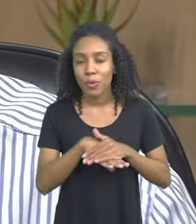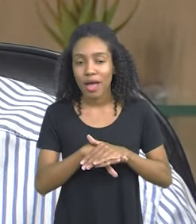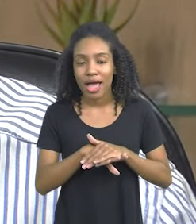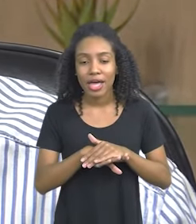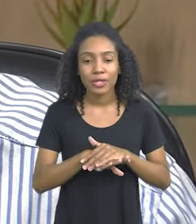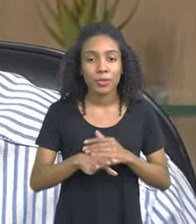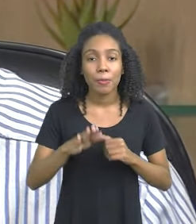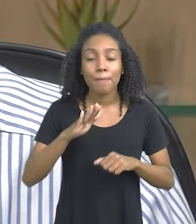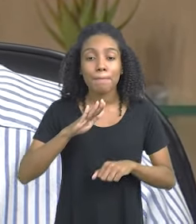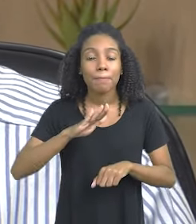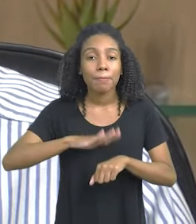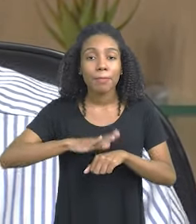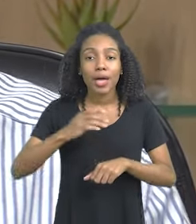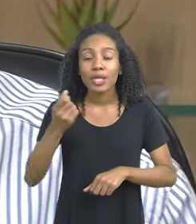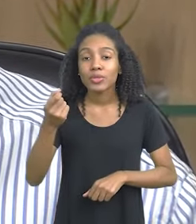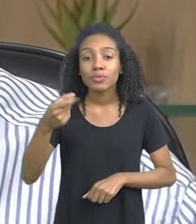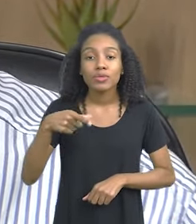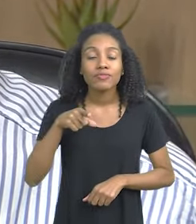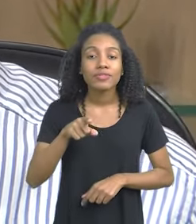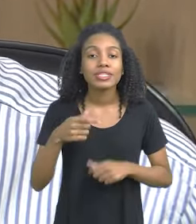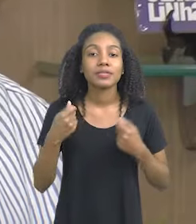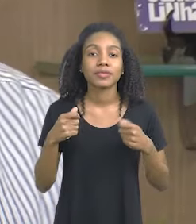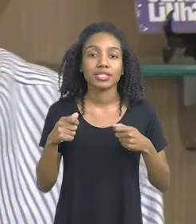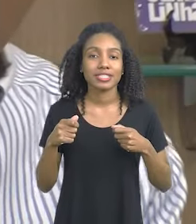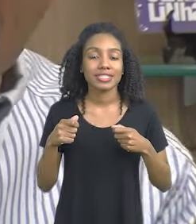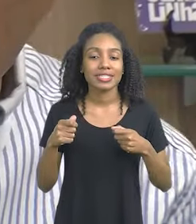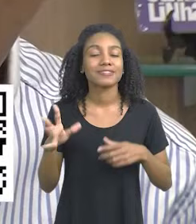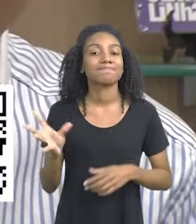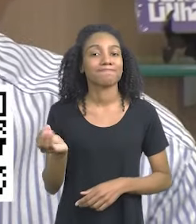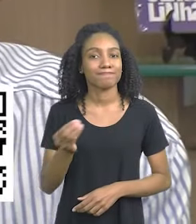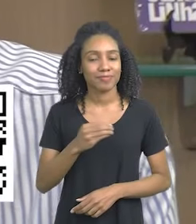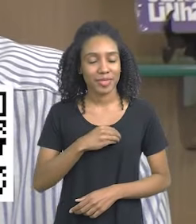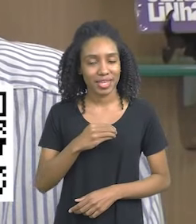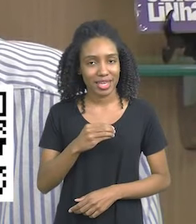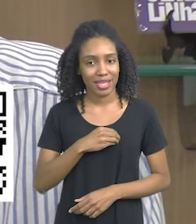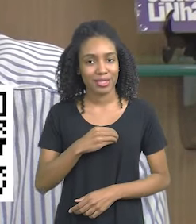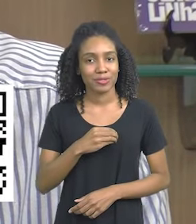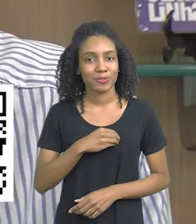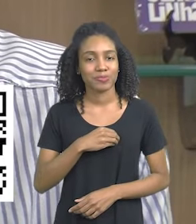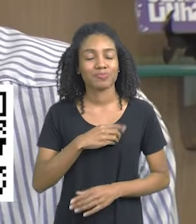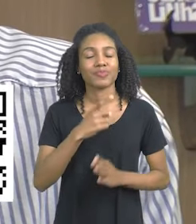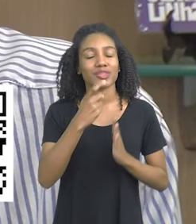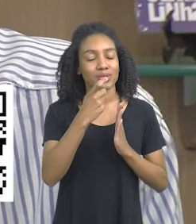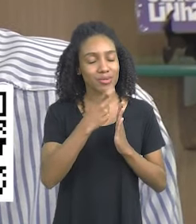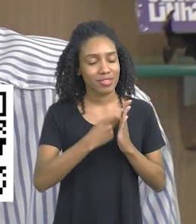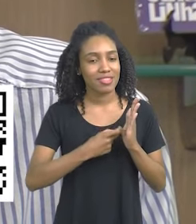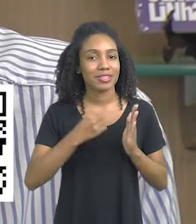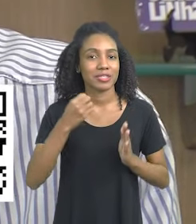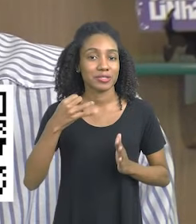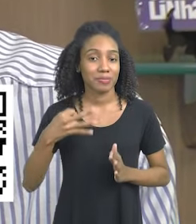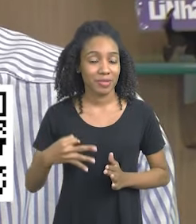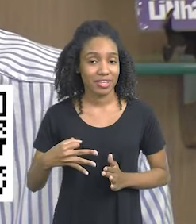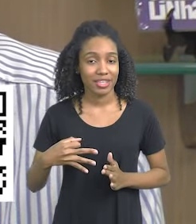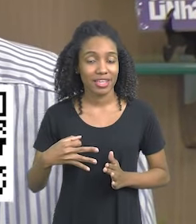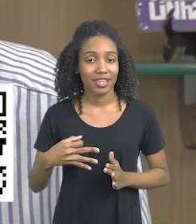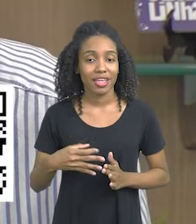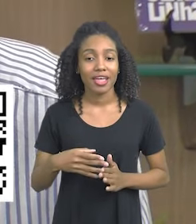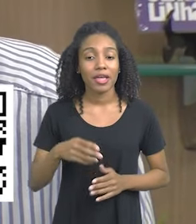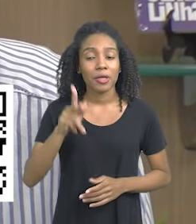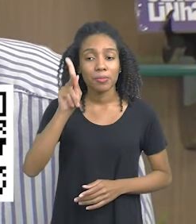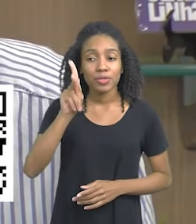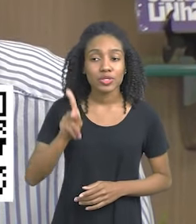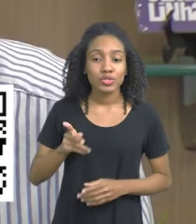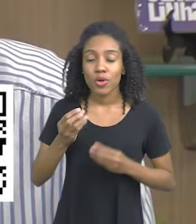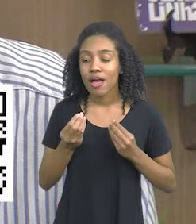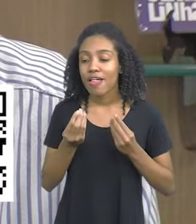que o necessário, aí você está pecando. Por isso que esse texto diz, a quem dá liberalmente, se lhe